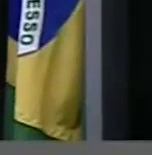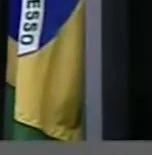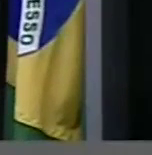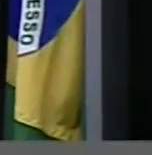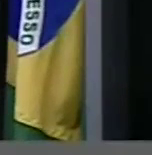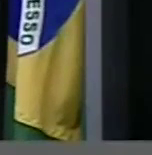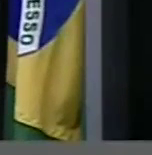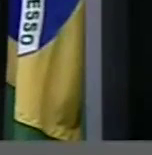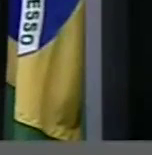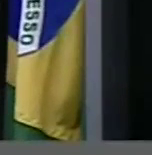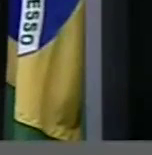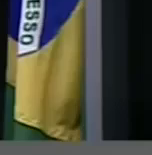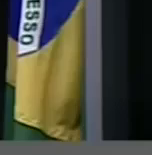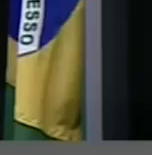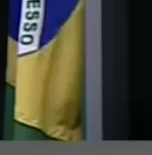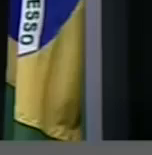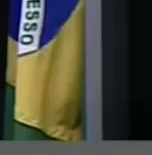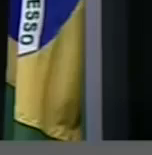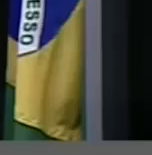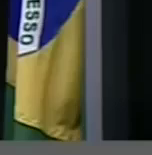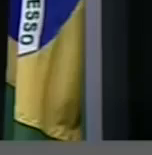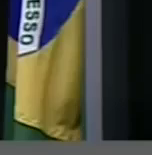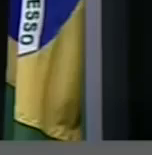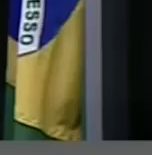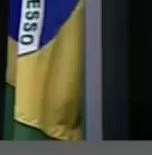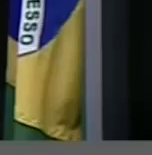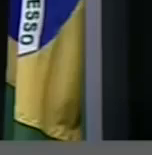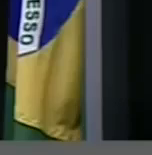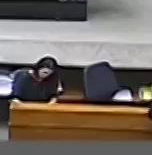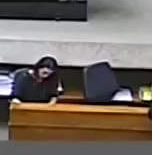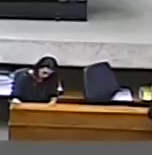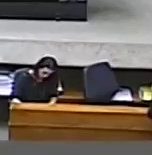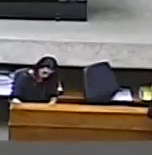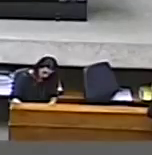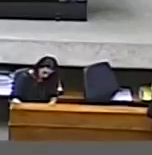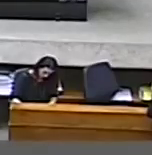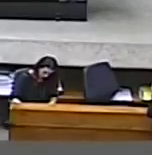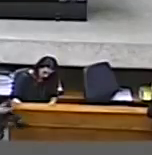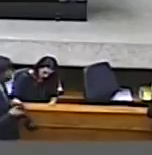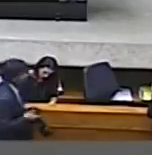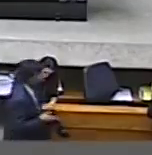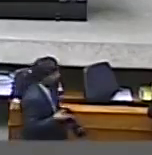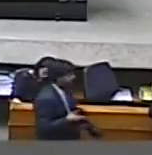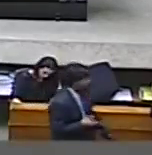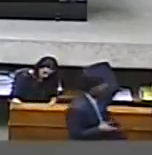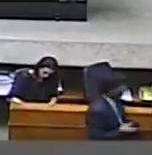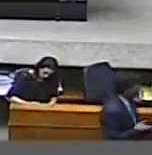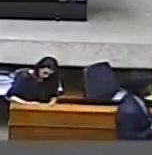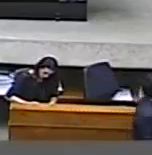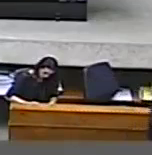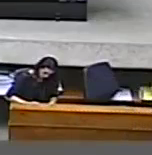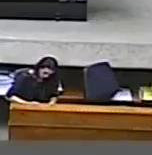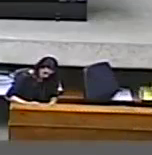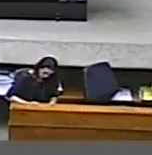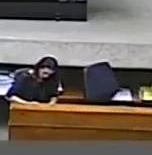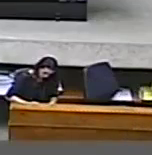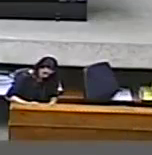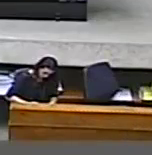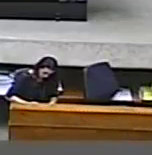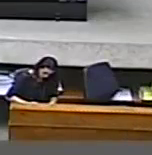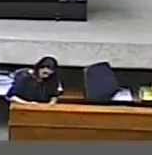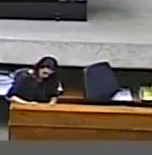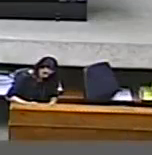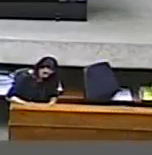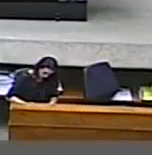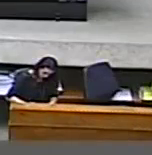instante, no plenário Ulisses Guimarães, uma comissão geral. É o momento em que o plenário se converte numa grande audiência